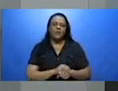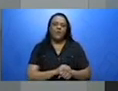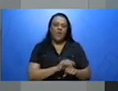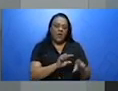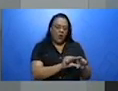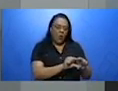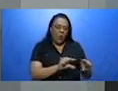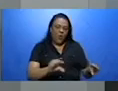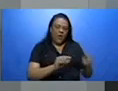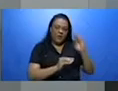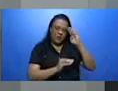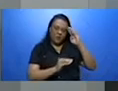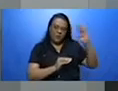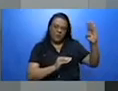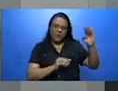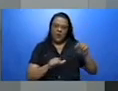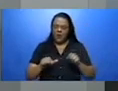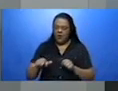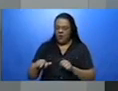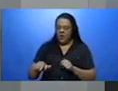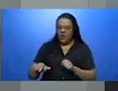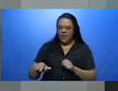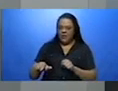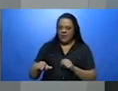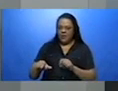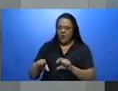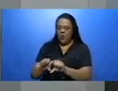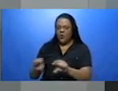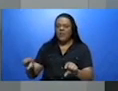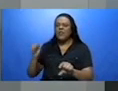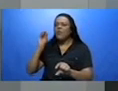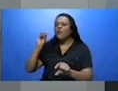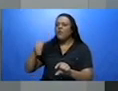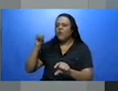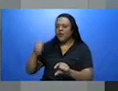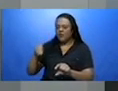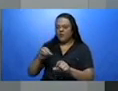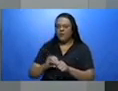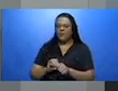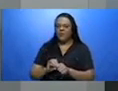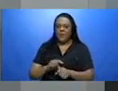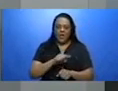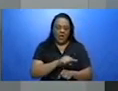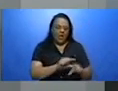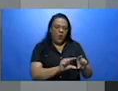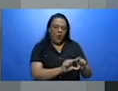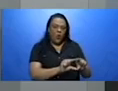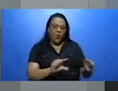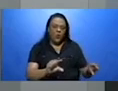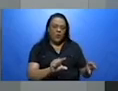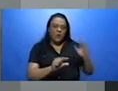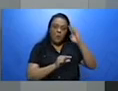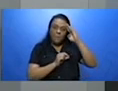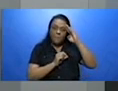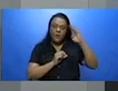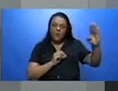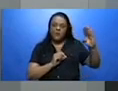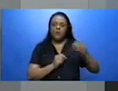pudesse existir com forças próprias sem essa oração principal. Estou falando isso só para vocês darem uma